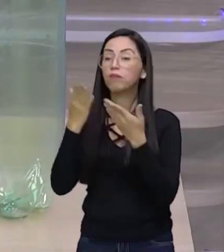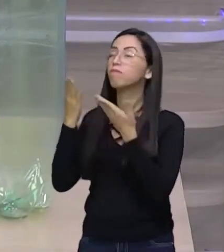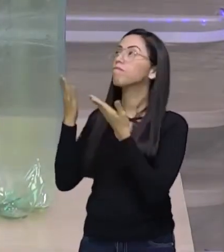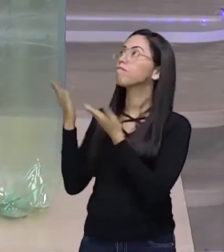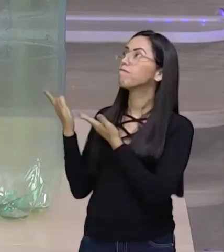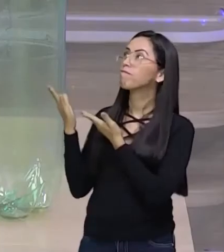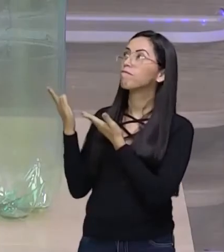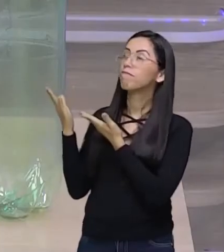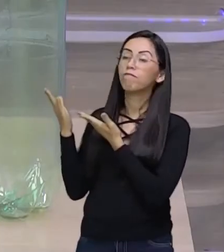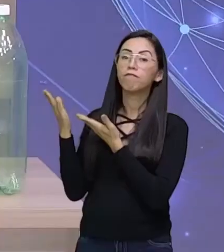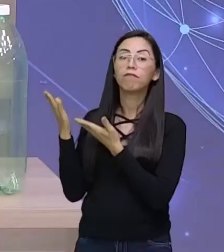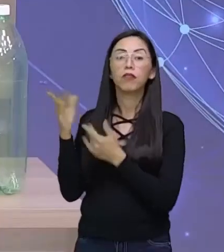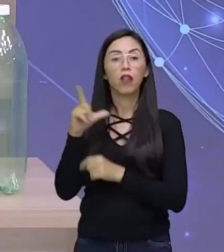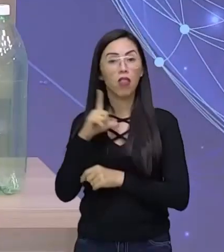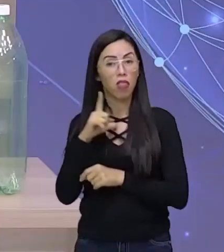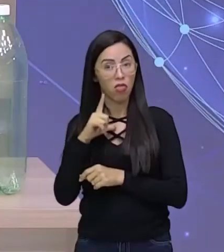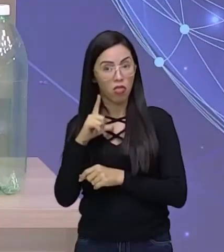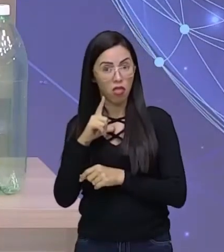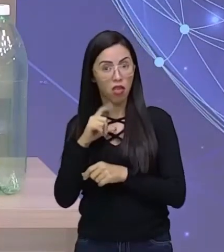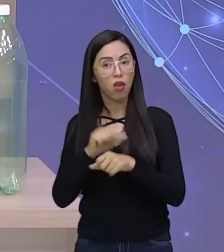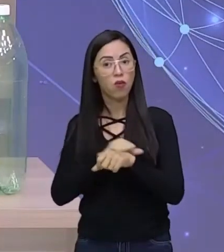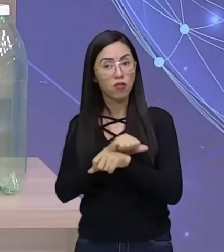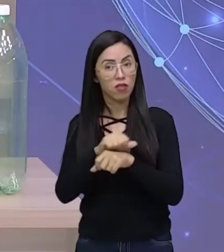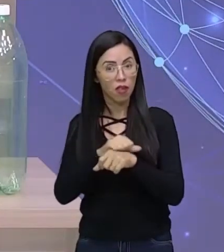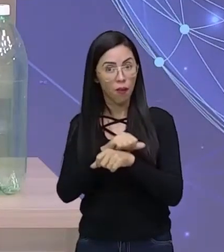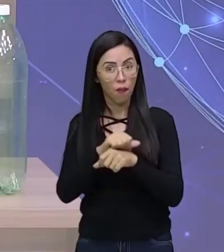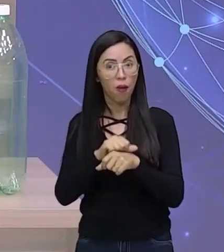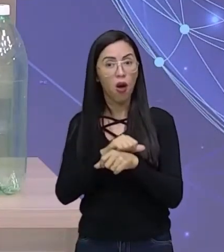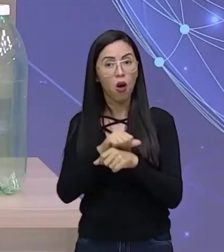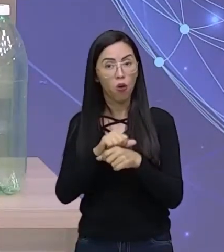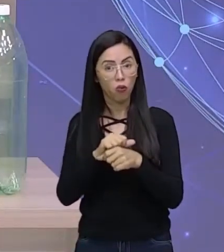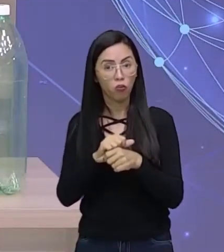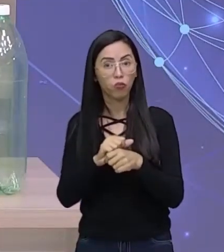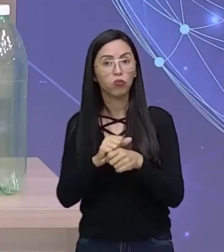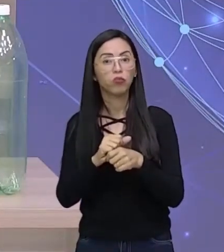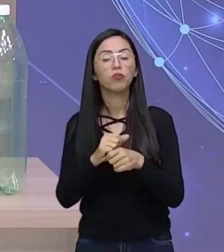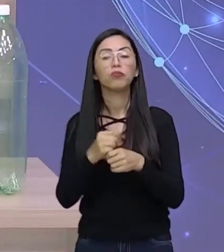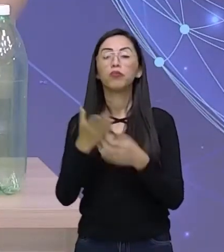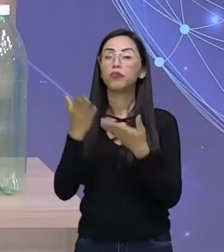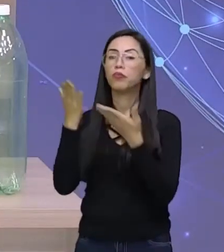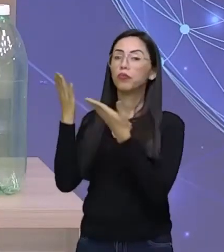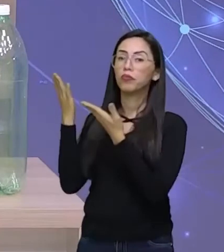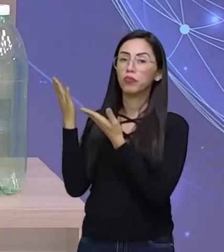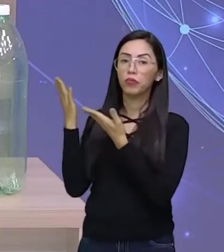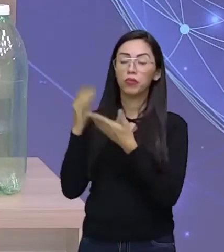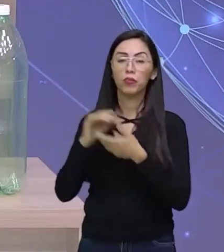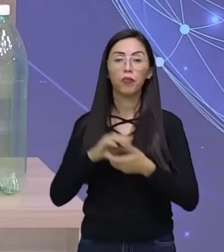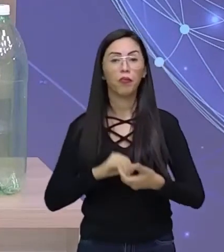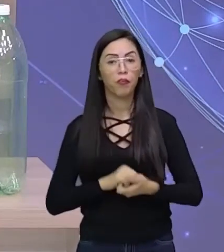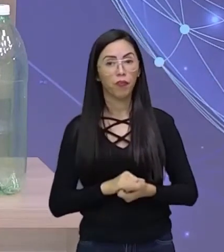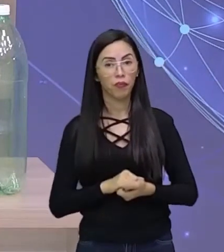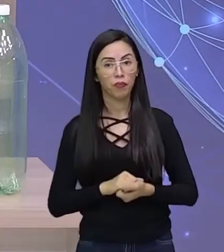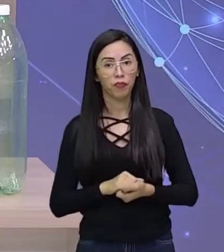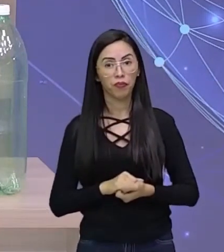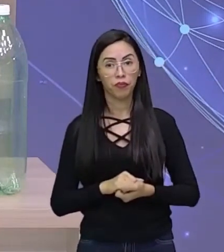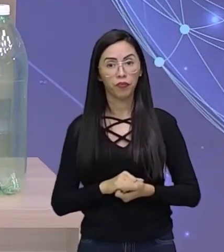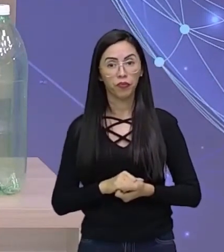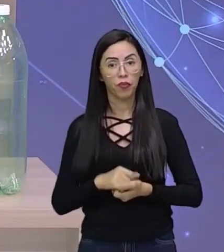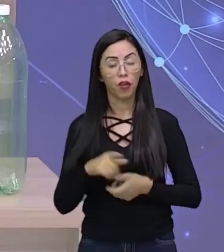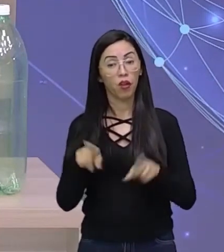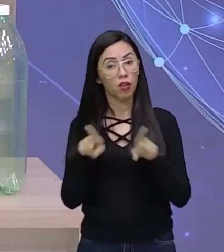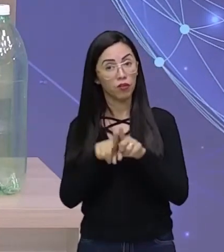Temos aqui instrumentos de medir líquidos. Instrumento que medir líquido, as garrafas,